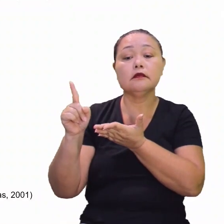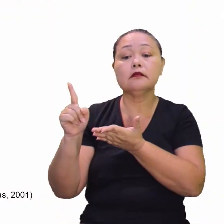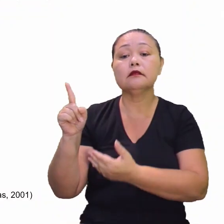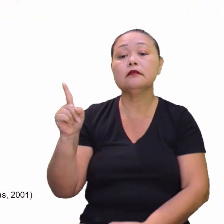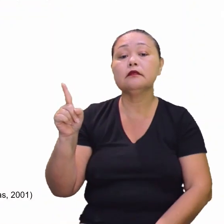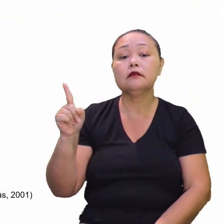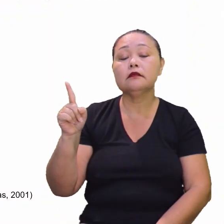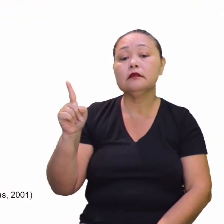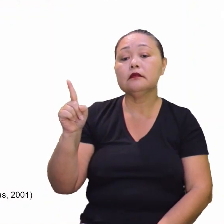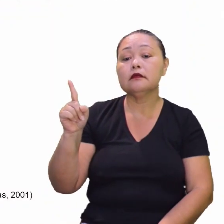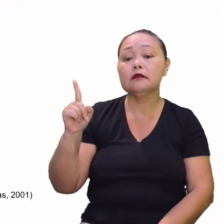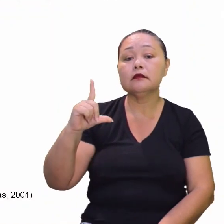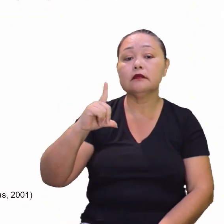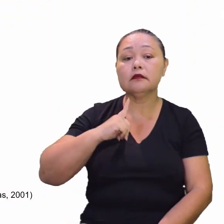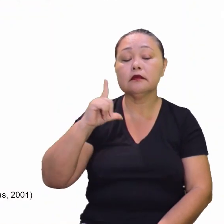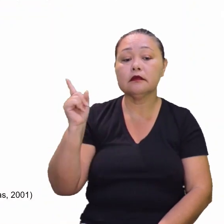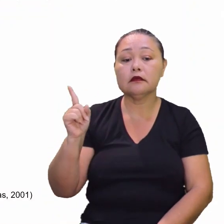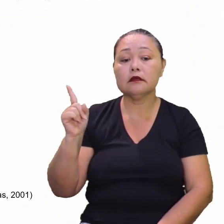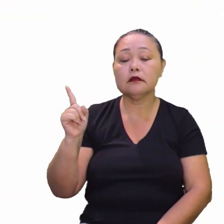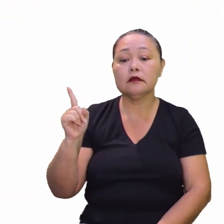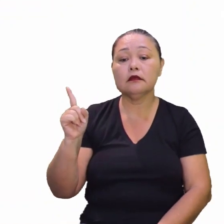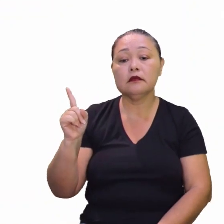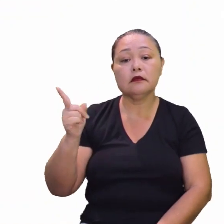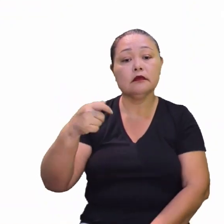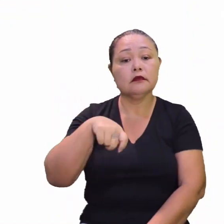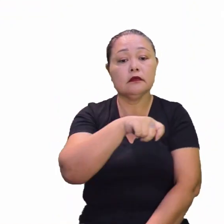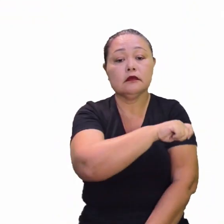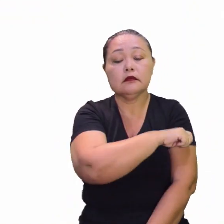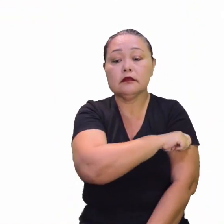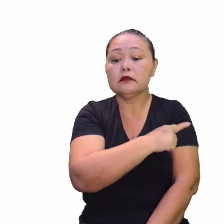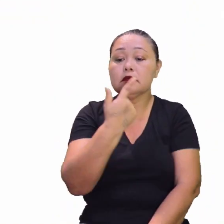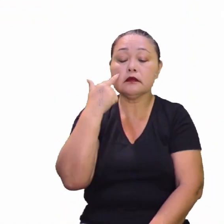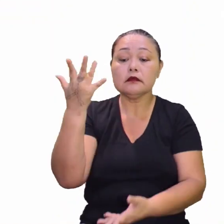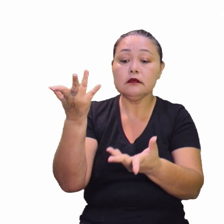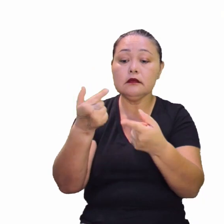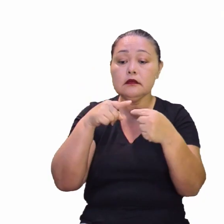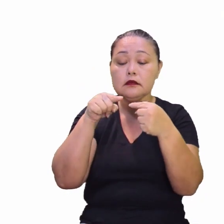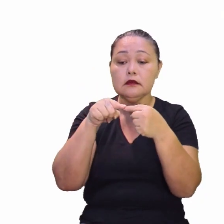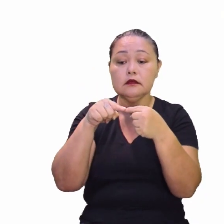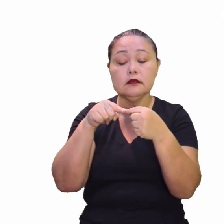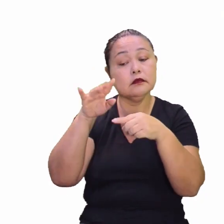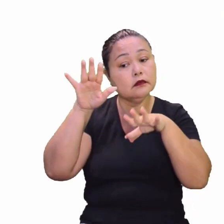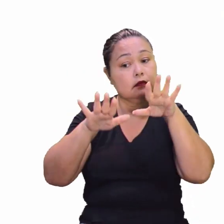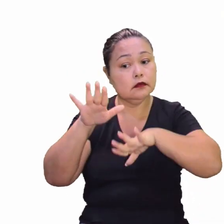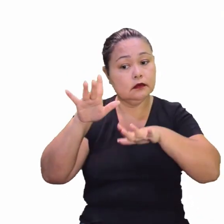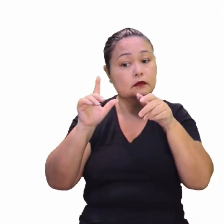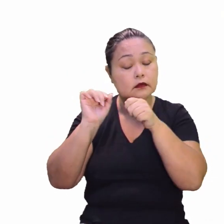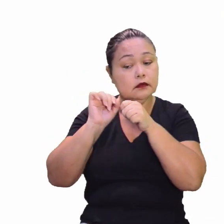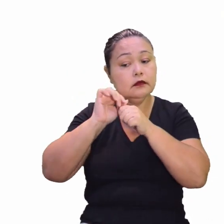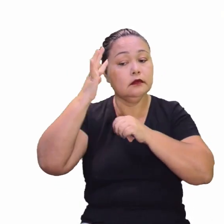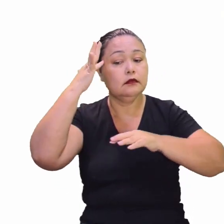Mesmo. Olha só, Rogério, e é o seguinte, o aluno viu a gente falando da habilidade, eu acho que dessa vez ele viajou nessa habilidade,